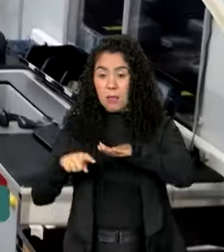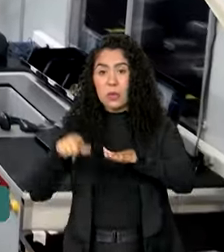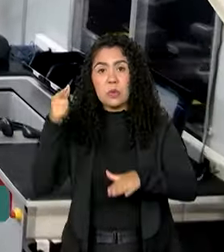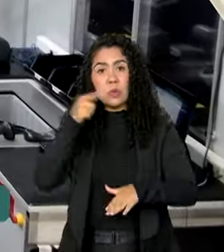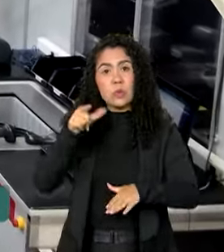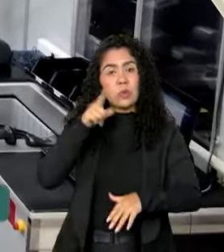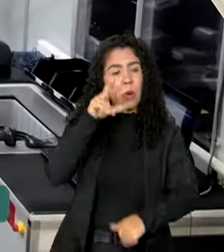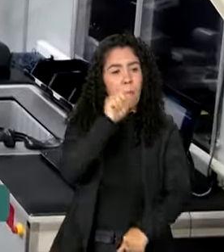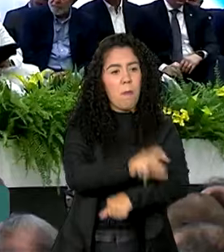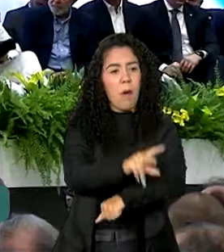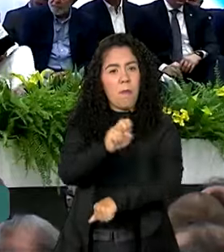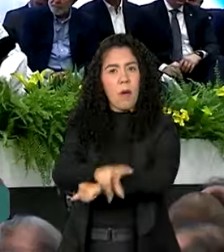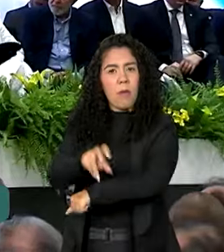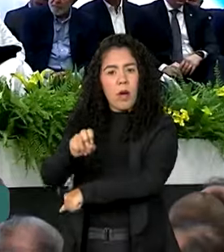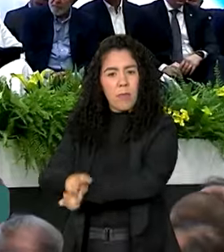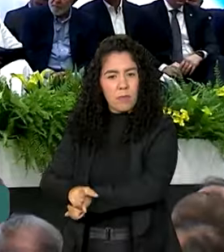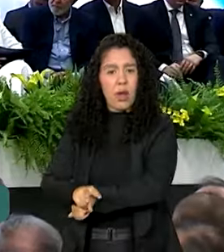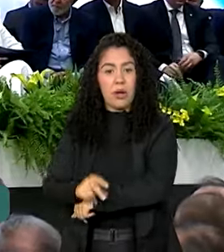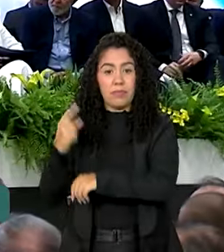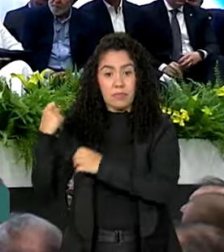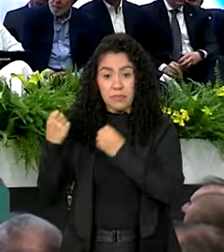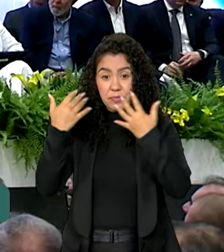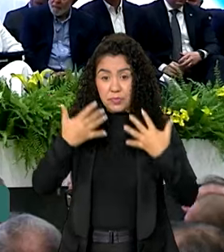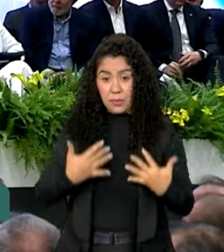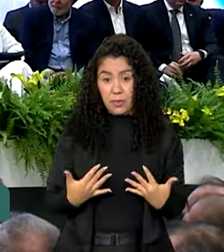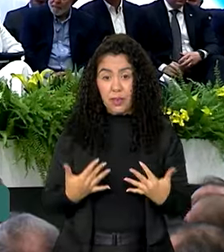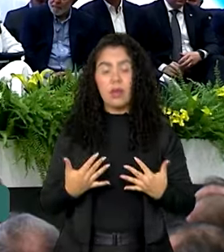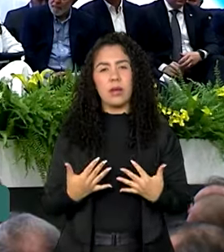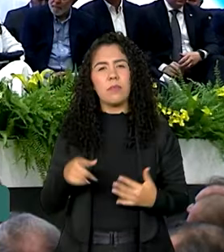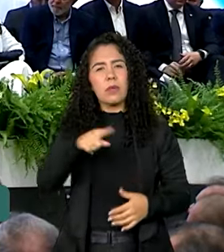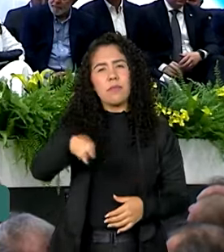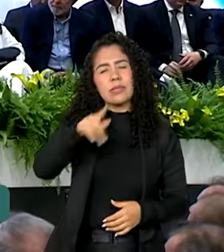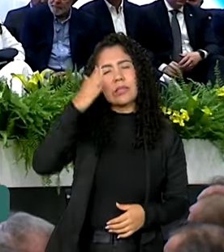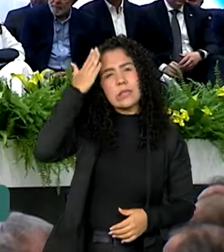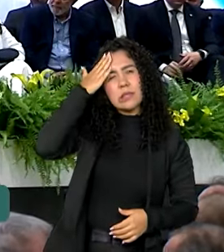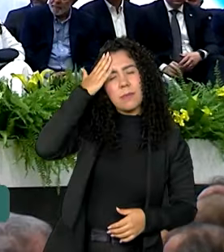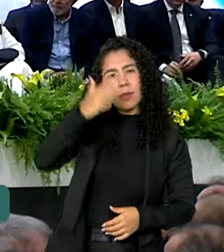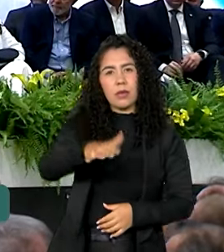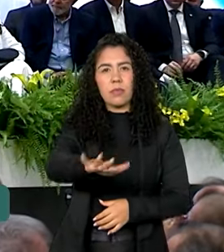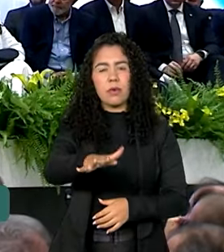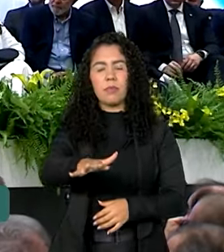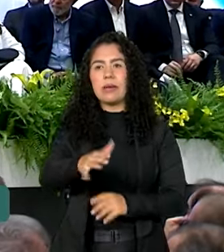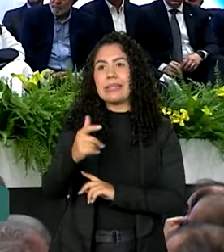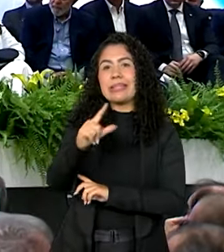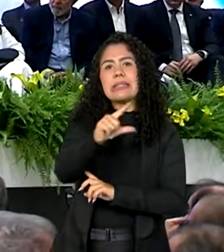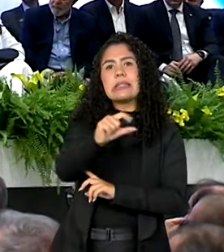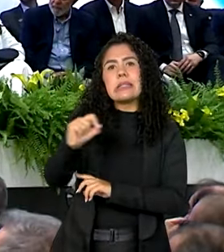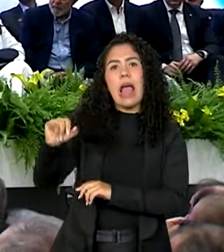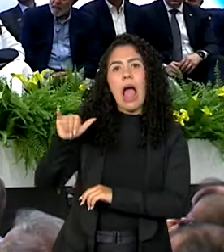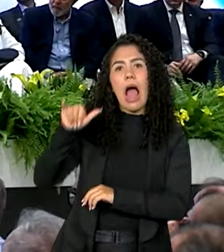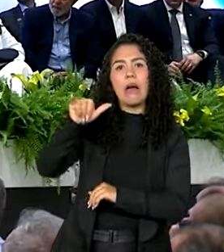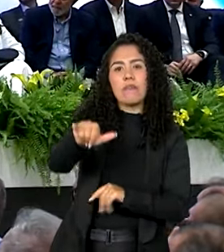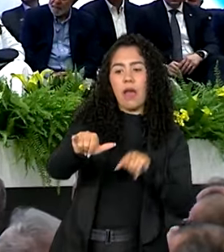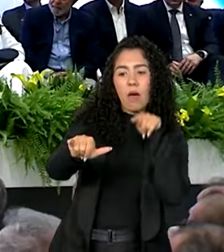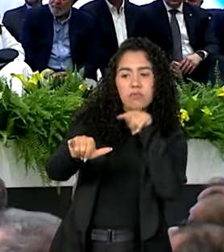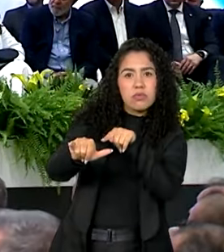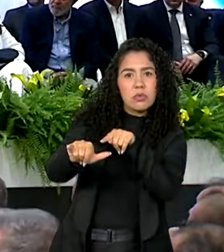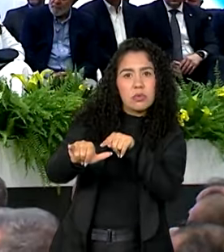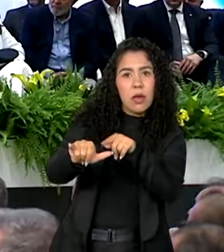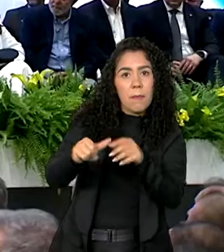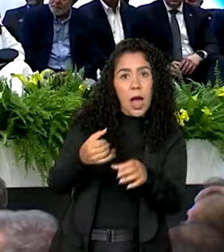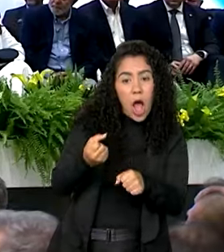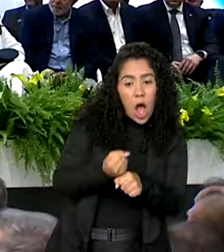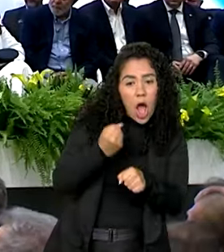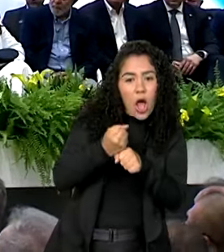emprego pré-pandemia. Só para se ter uma ideia, uma ecomenda adicional de 100 aviões pode gerar, aqui na